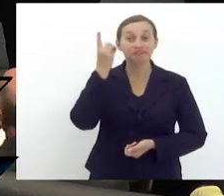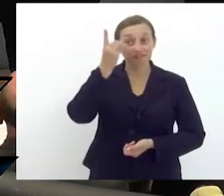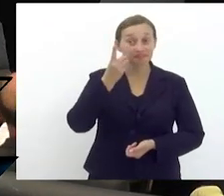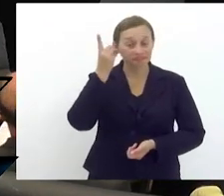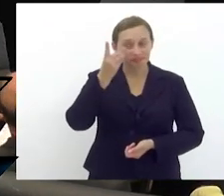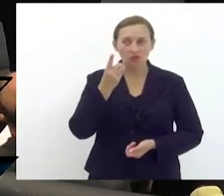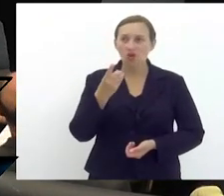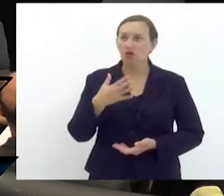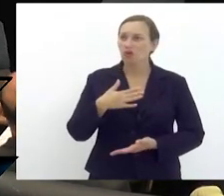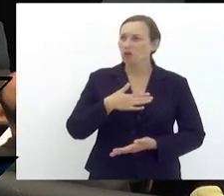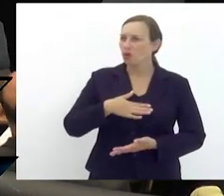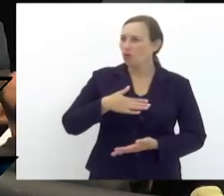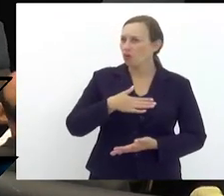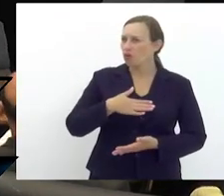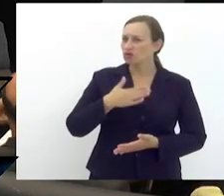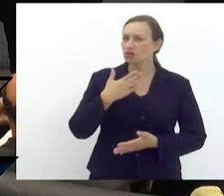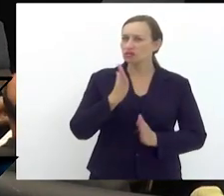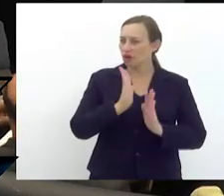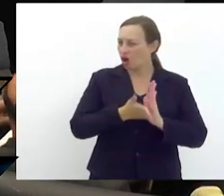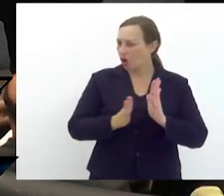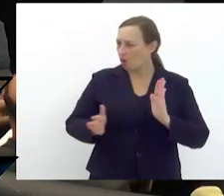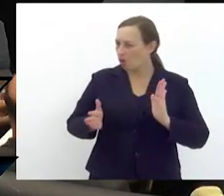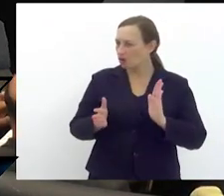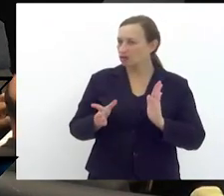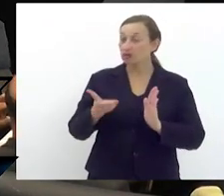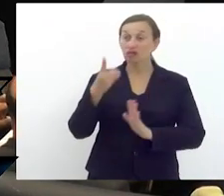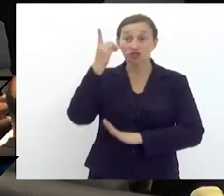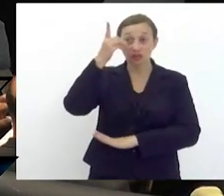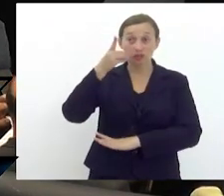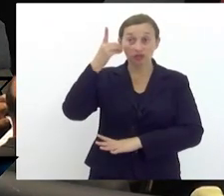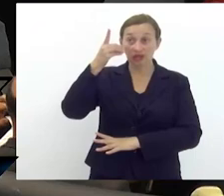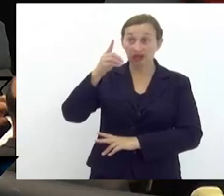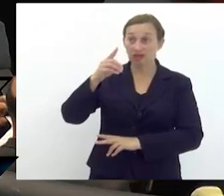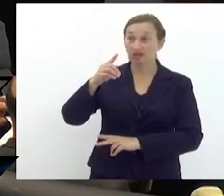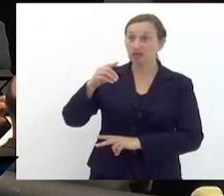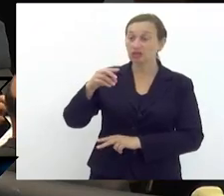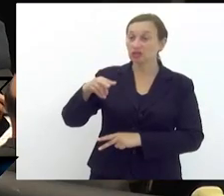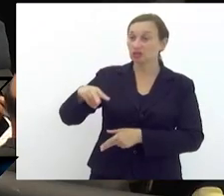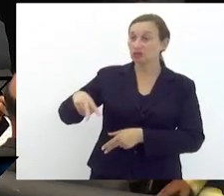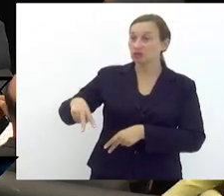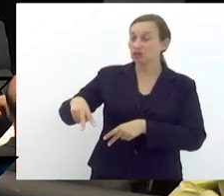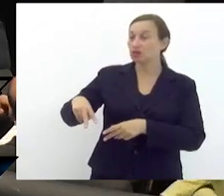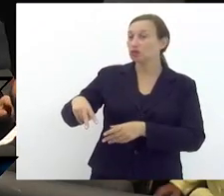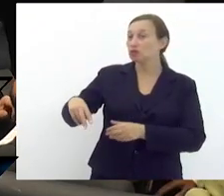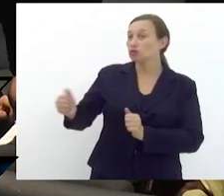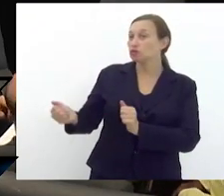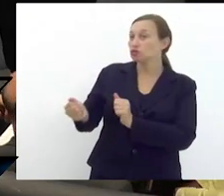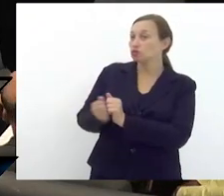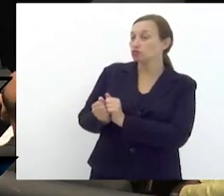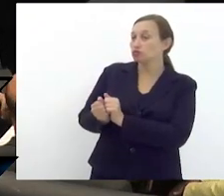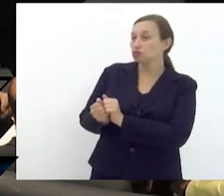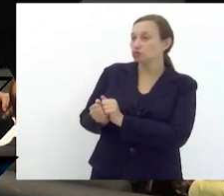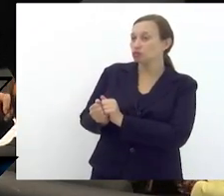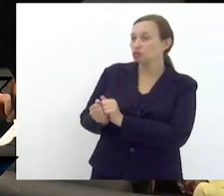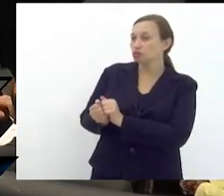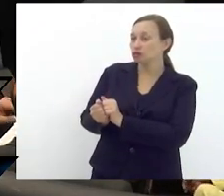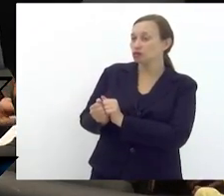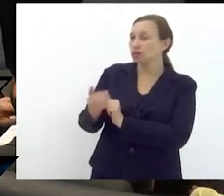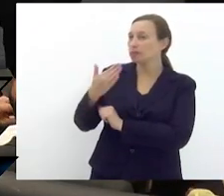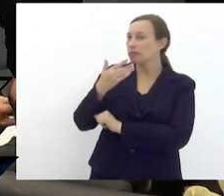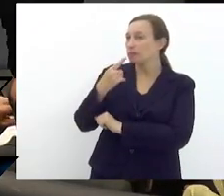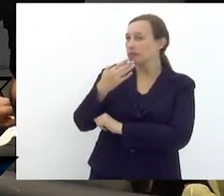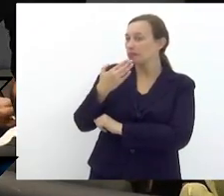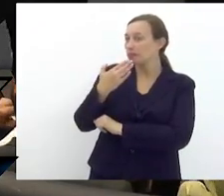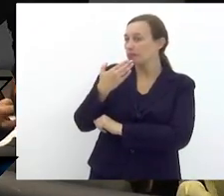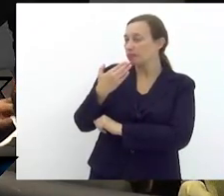gostaria que chamasse a ordem dos deputados que estão aqui em cima Rodrigo Amorim tô pedindo